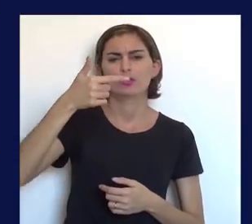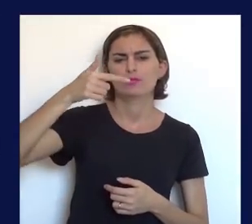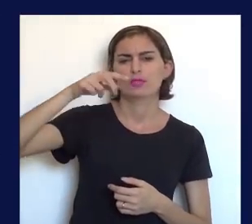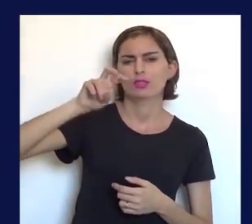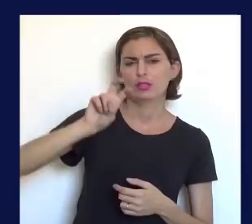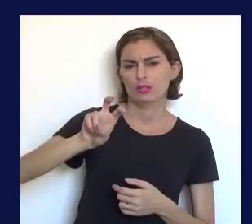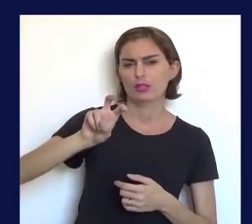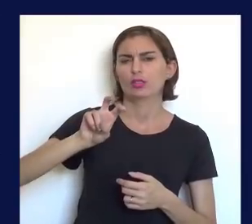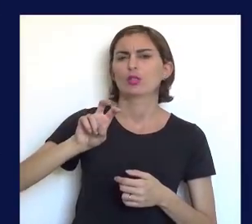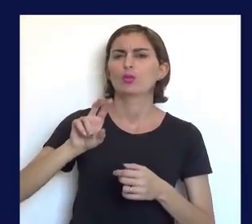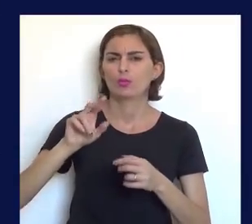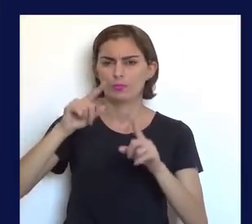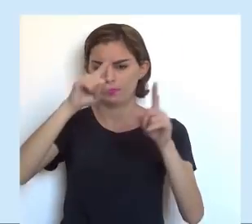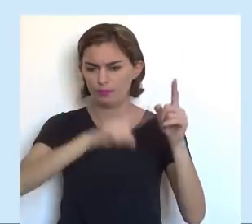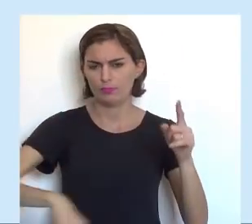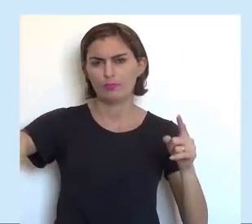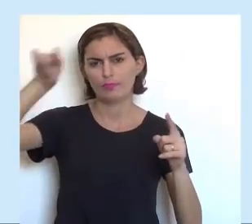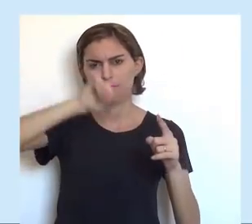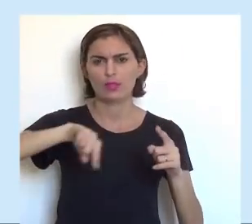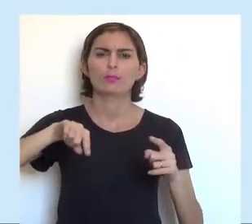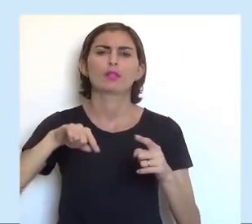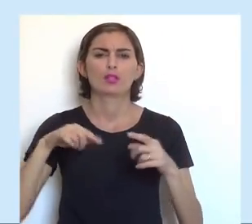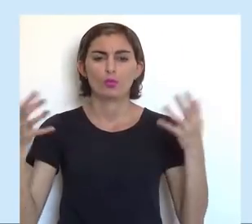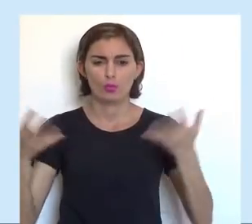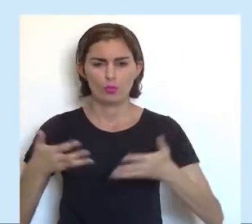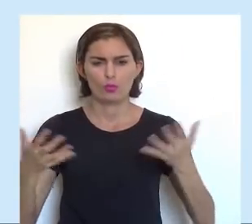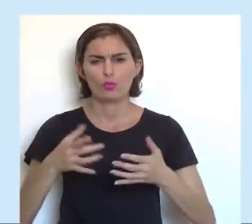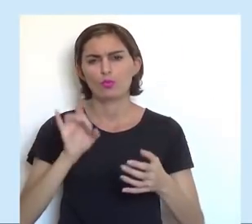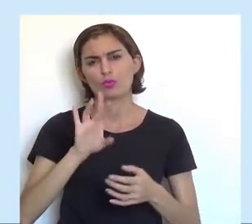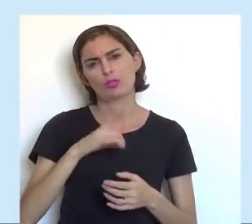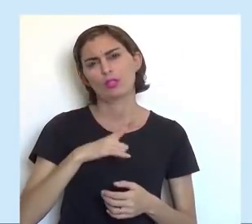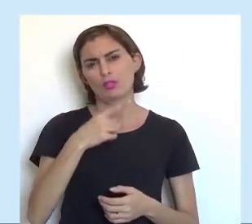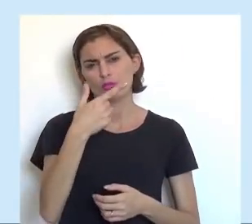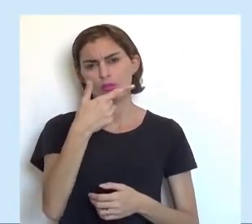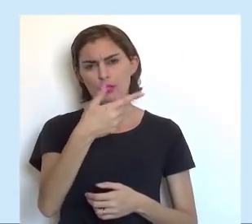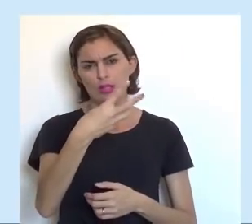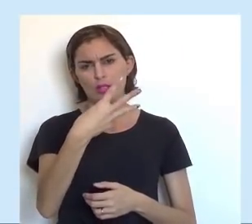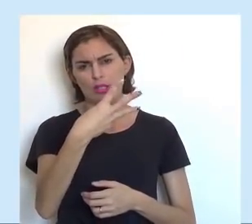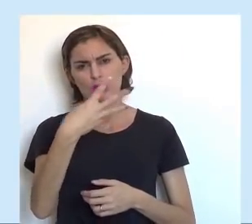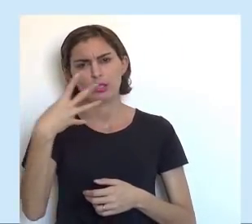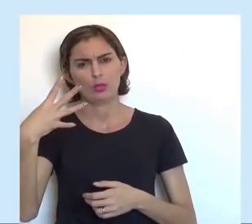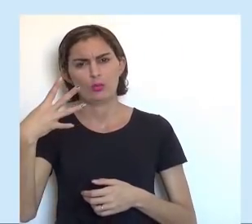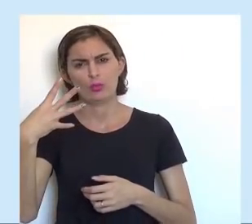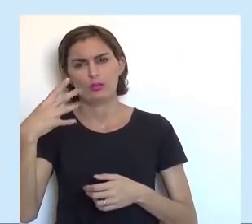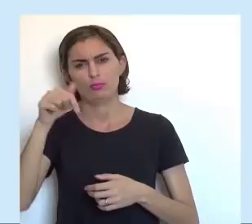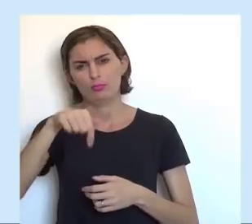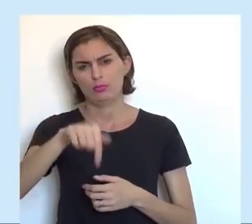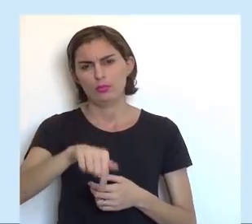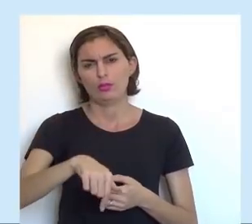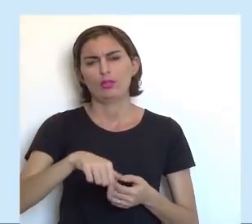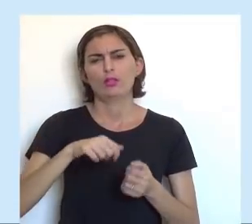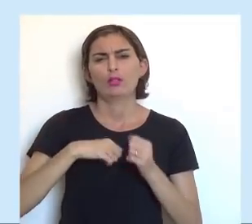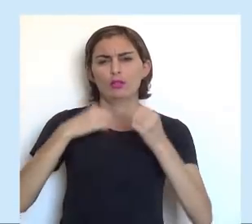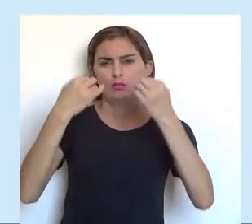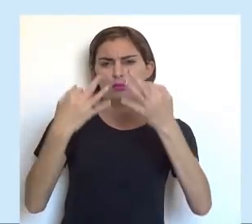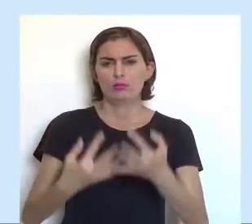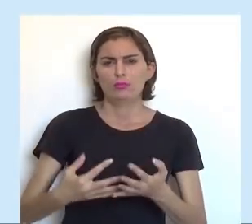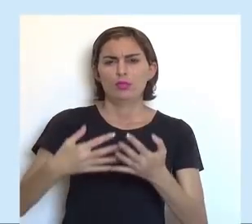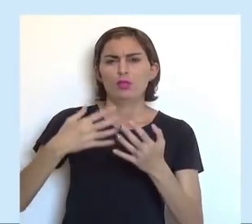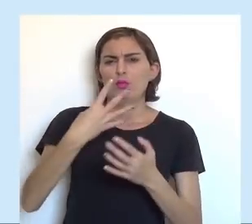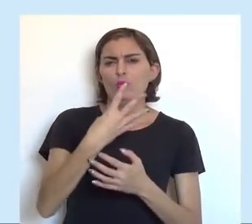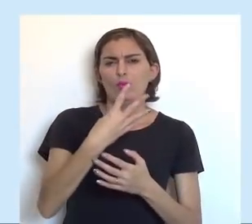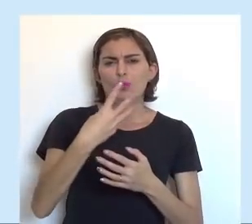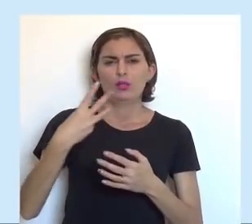60.225 unidades de pneus inservíveis. Hoje, nós temos apenas 34 pontos de coleta, que nos dá a característica